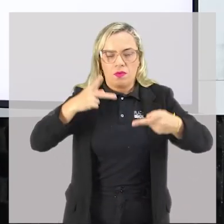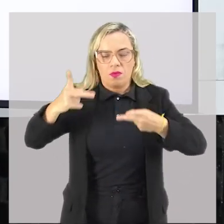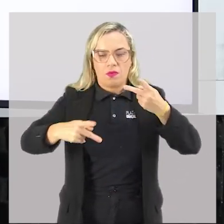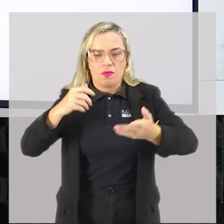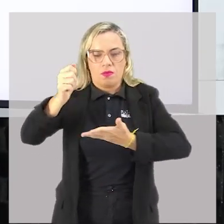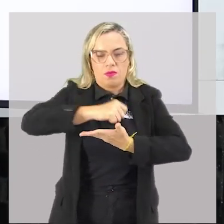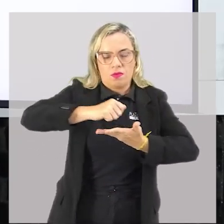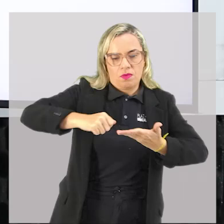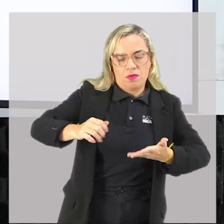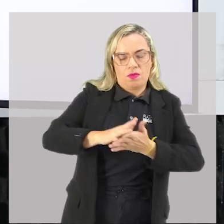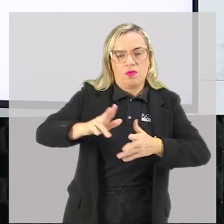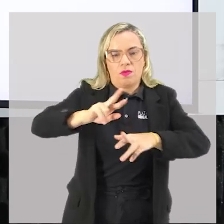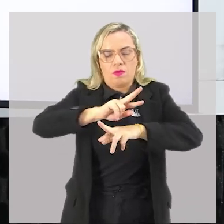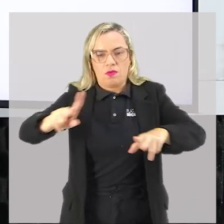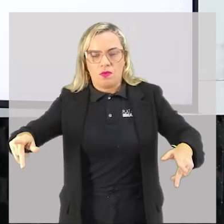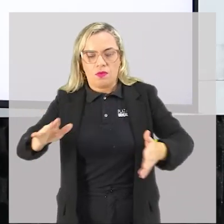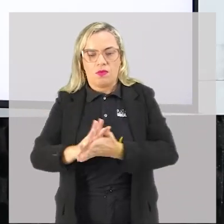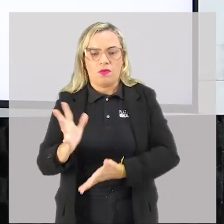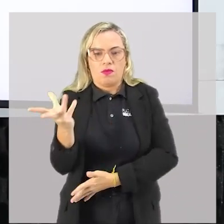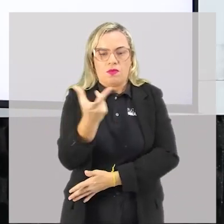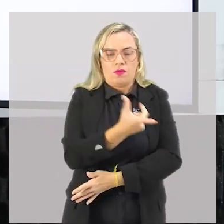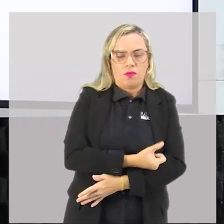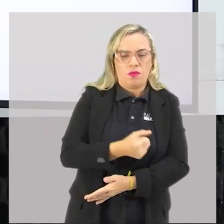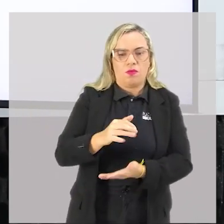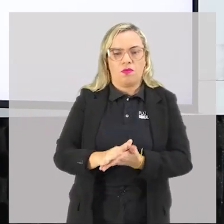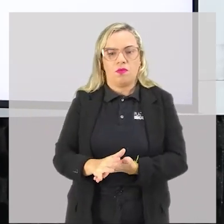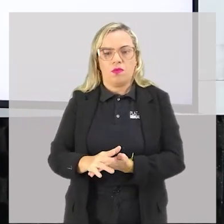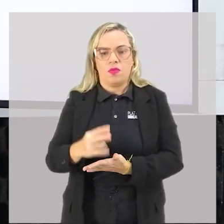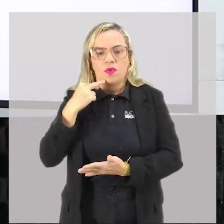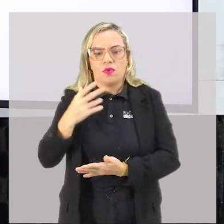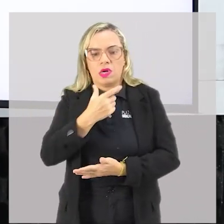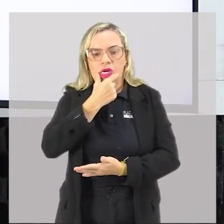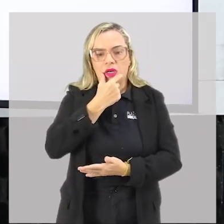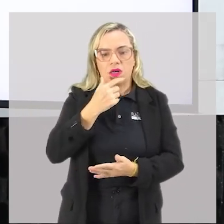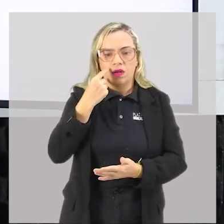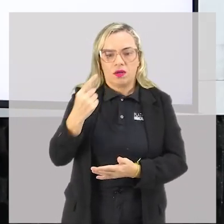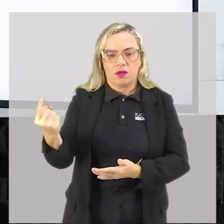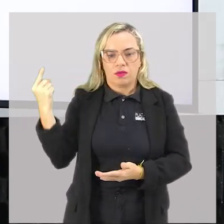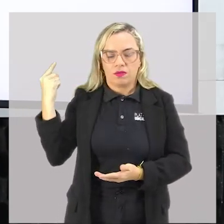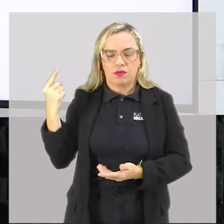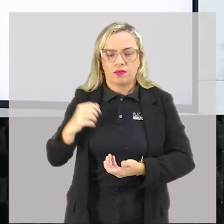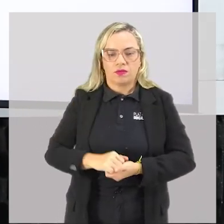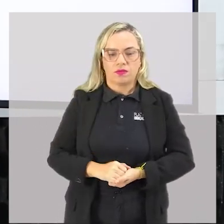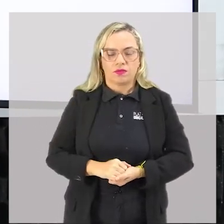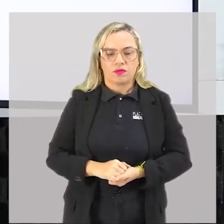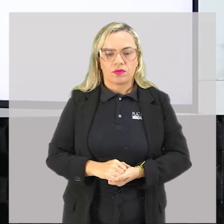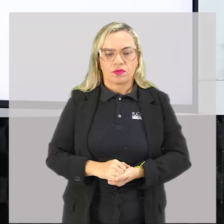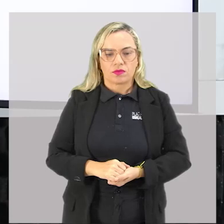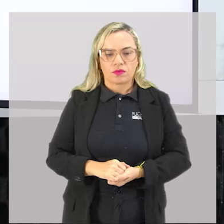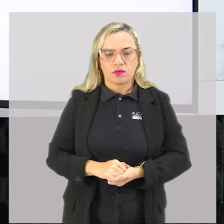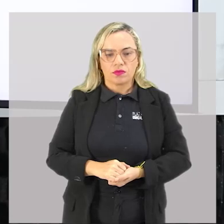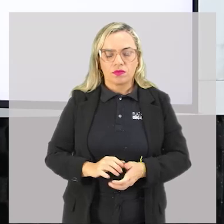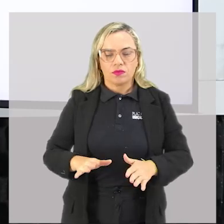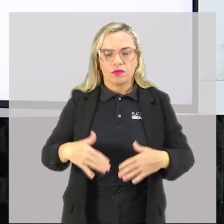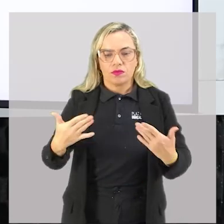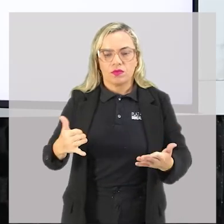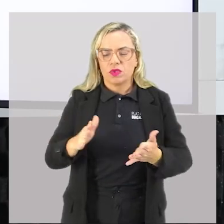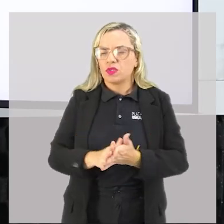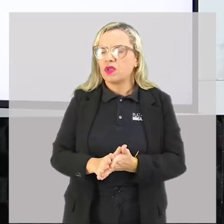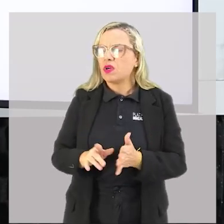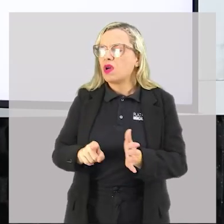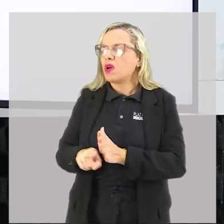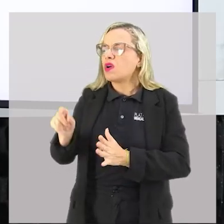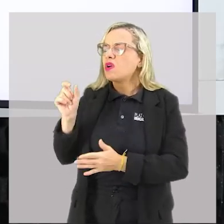diferentes habilidades em língua inglesa. You, best friend. Who is your best friend? Quem que é o seu melhor amigo? E o meu